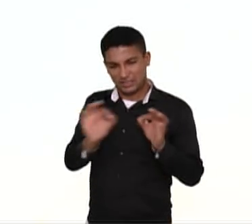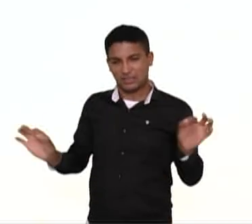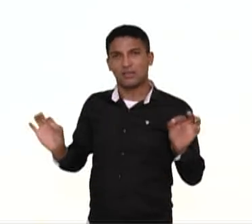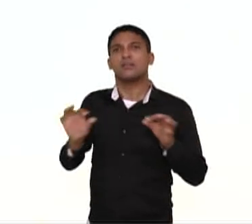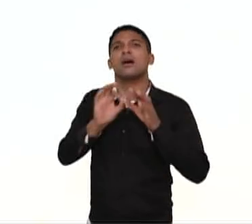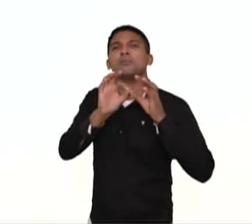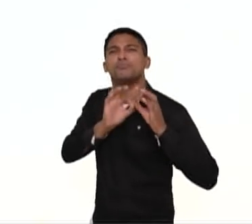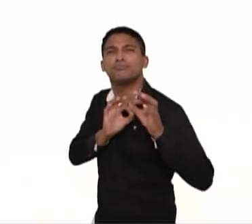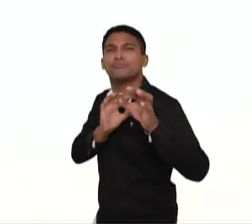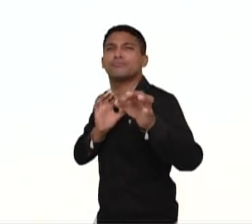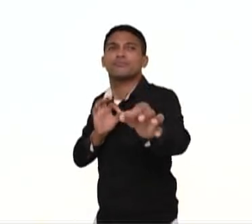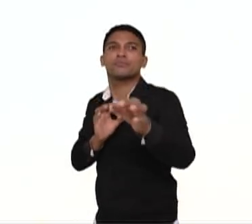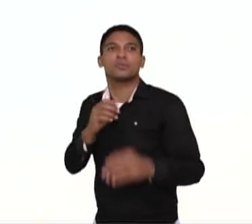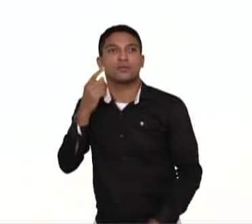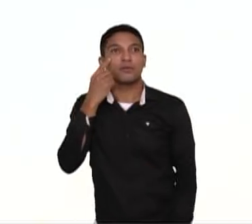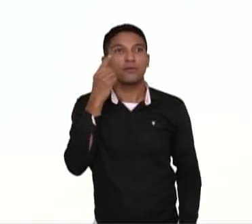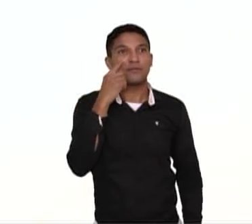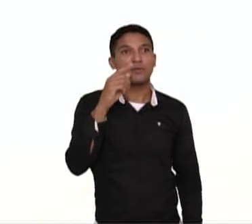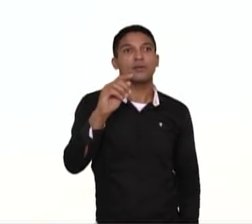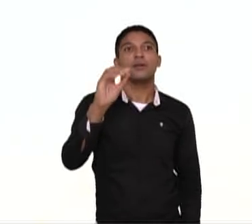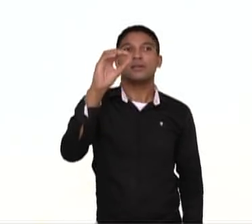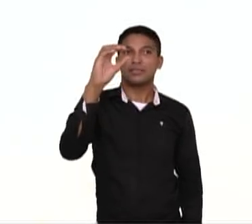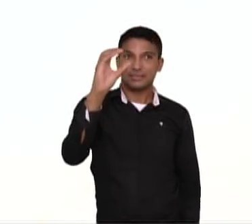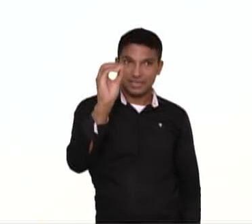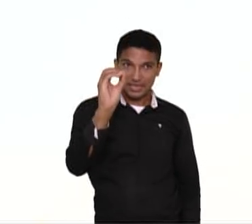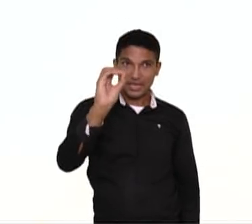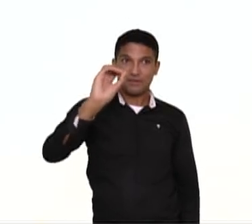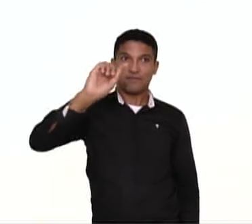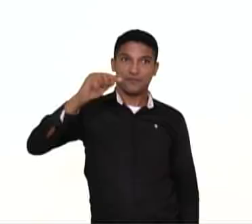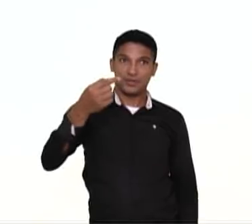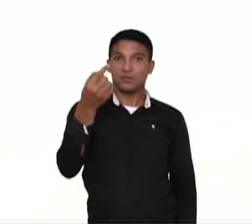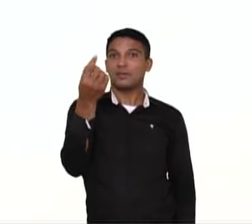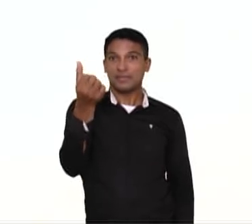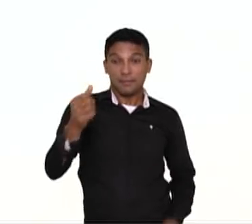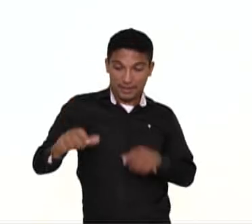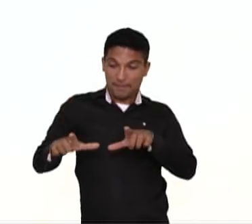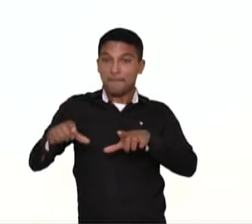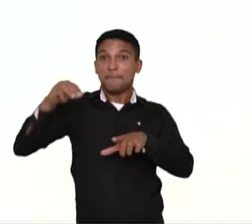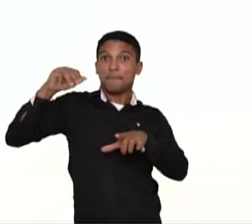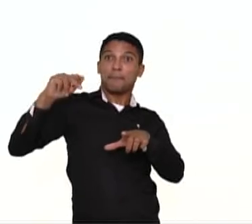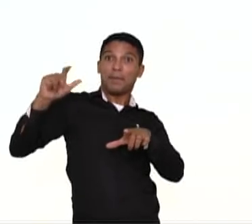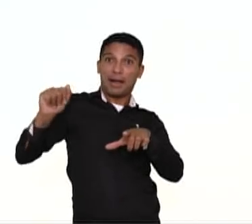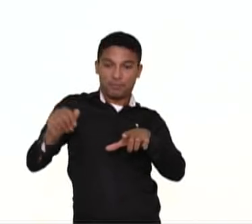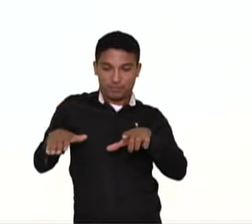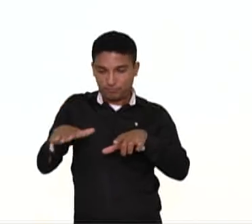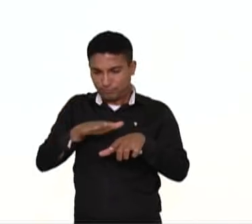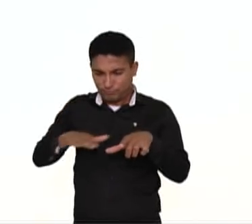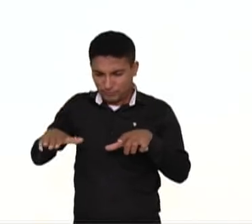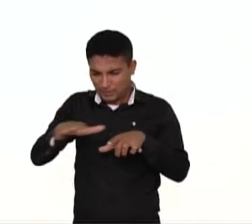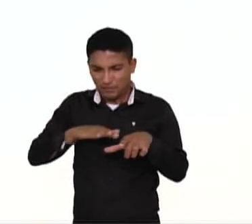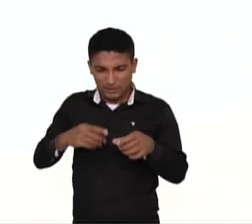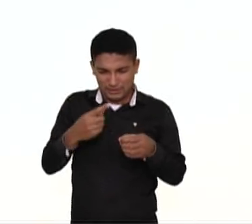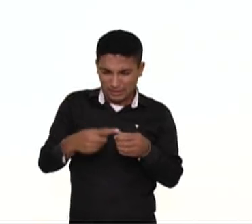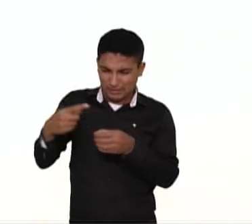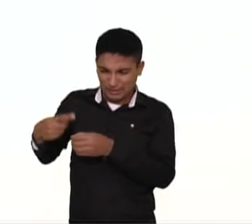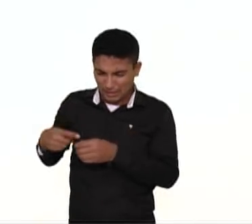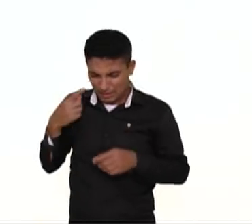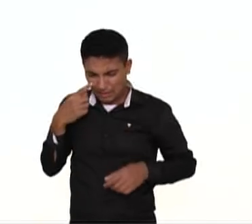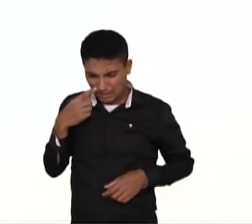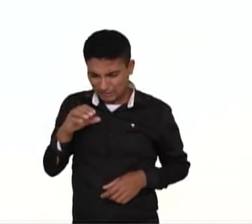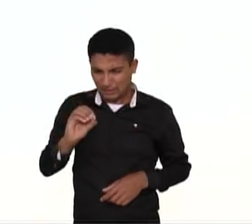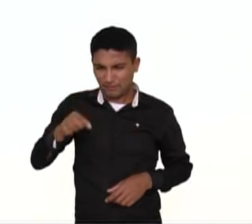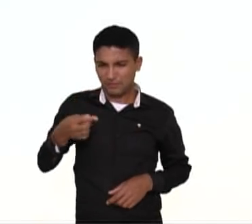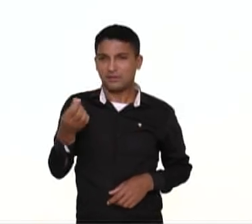centímetros aqui. Sabendo que a distância real entre essas duas cidades é de 57 quilômetros,